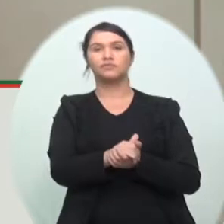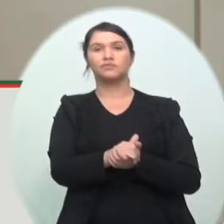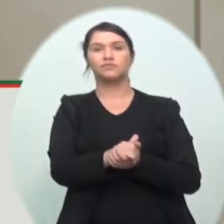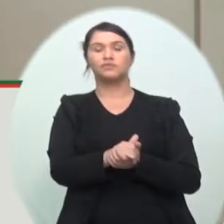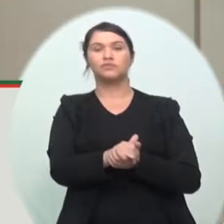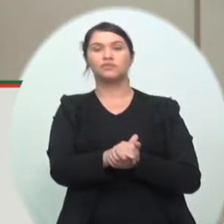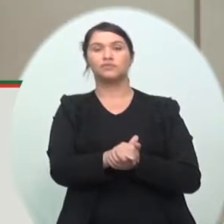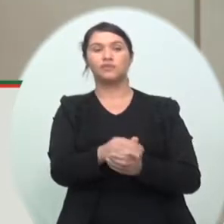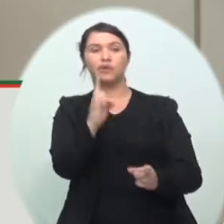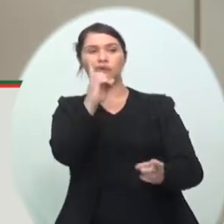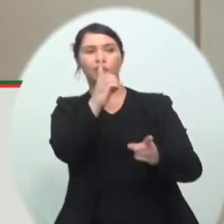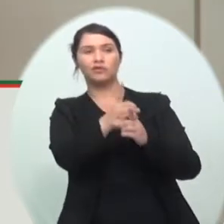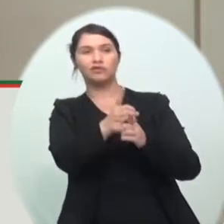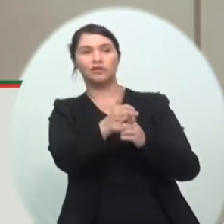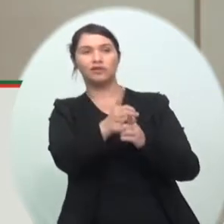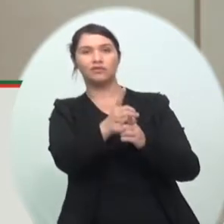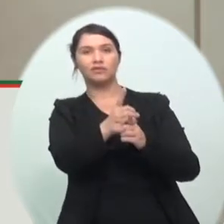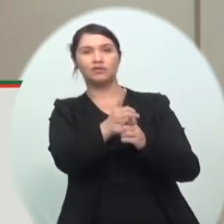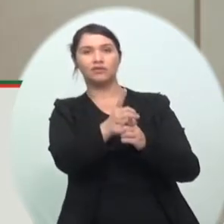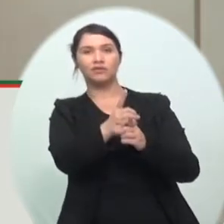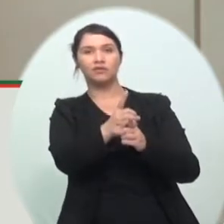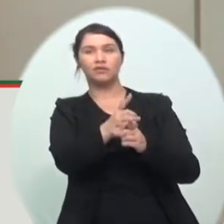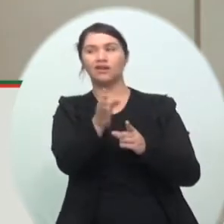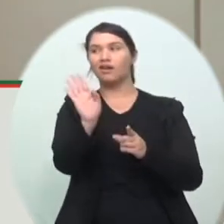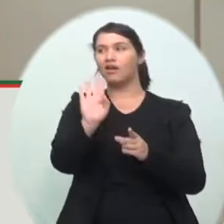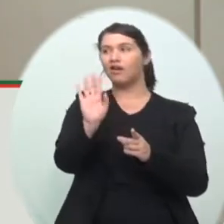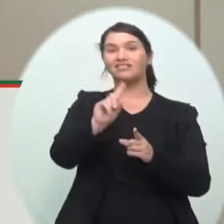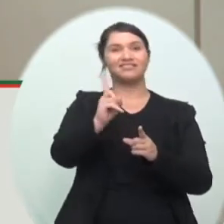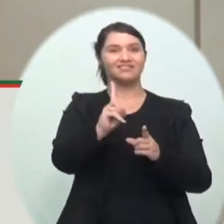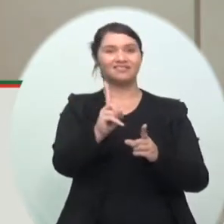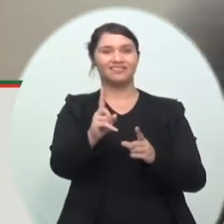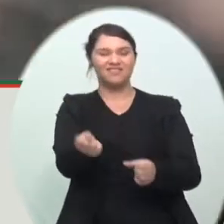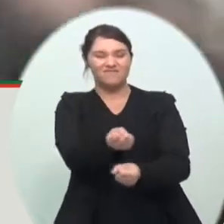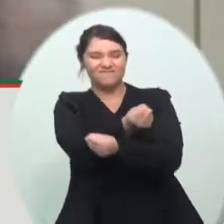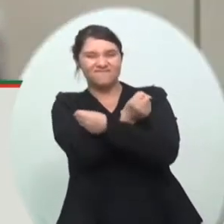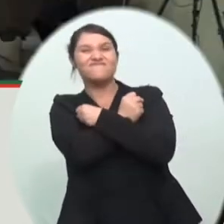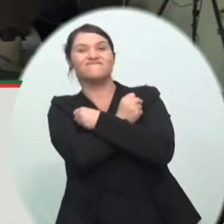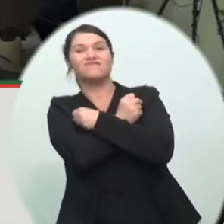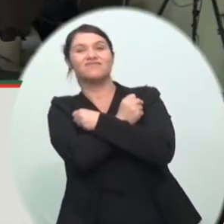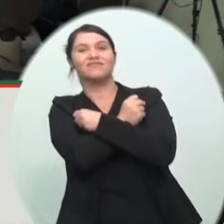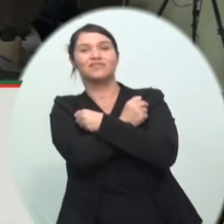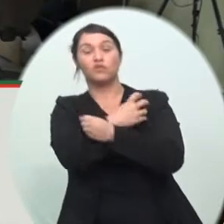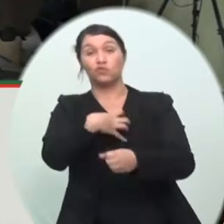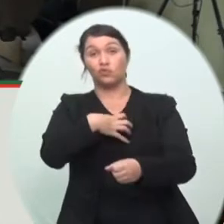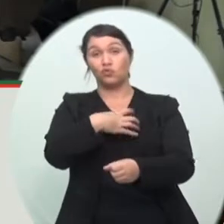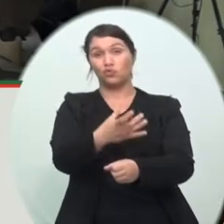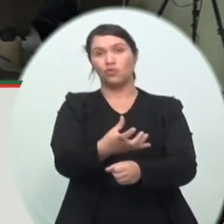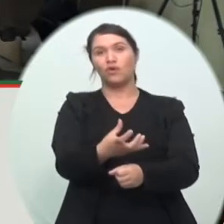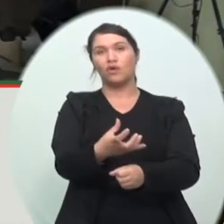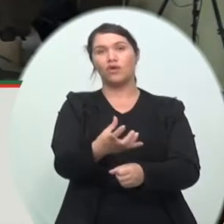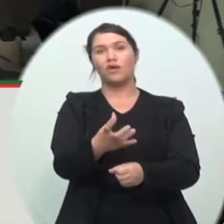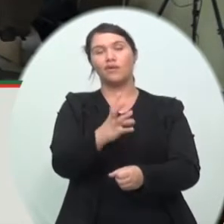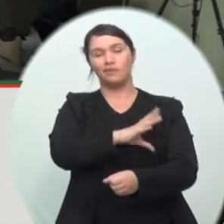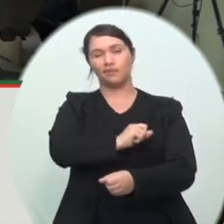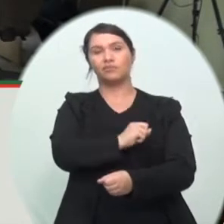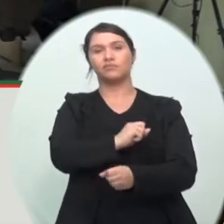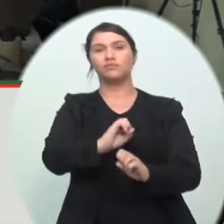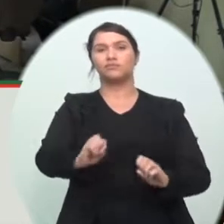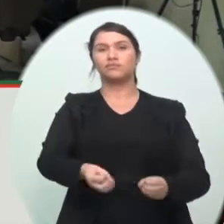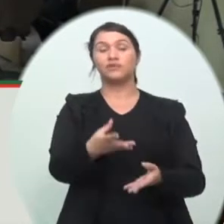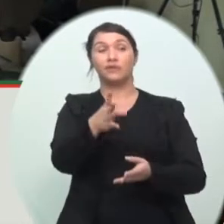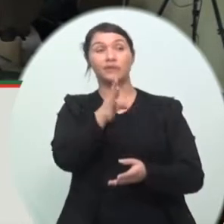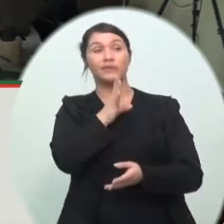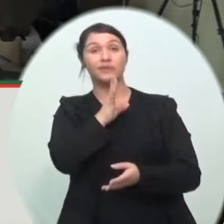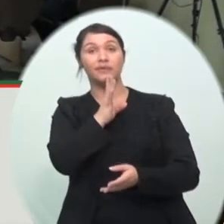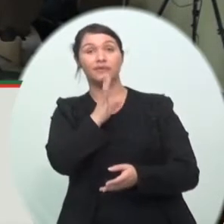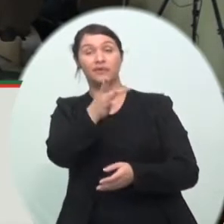abraço. Mas parabéns por esse trabalho. Conheço as pessoas, a maioria das pessoas que estavam ali nesse vídeo,